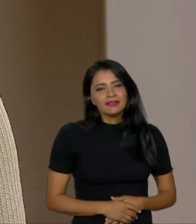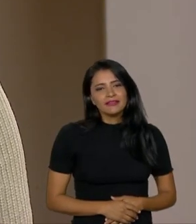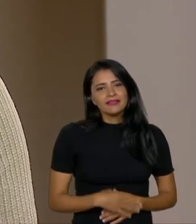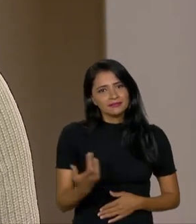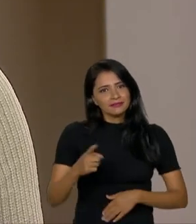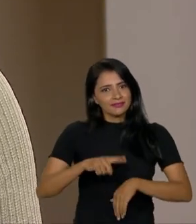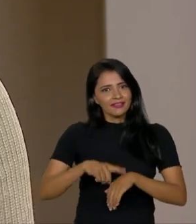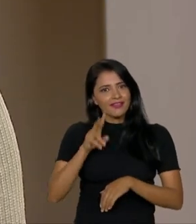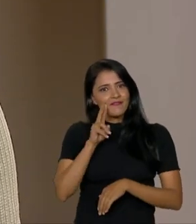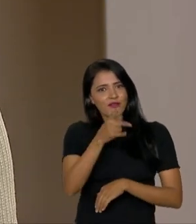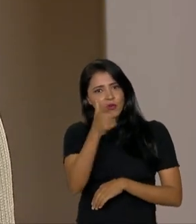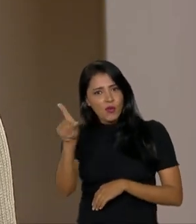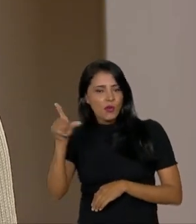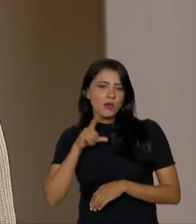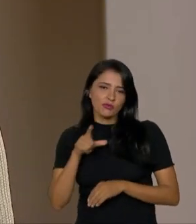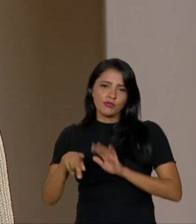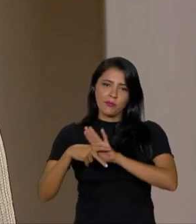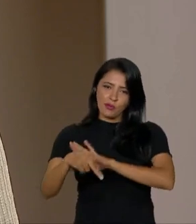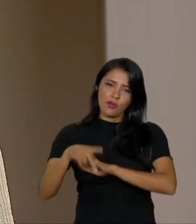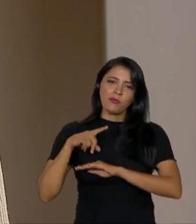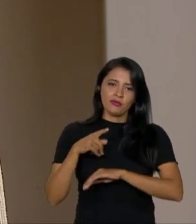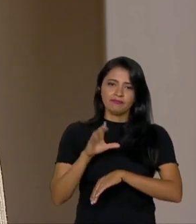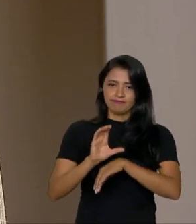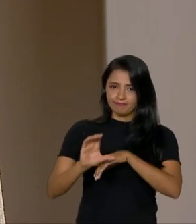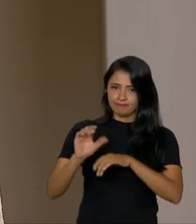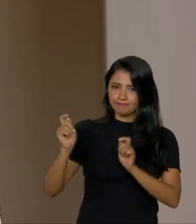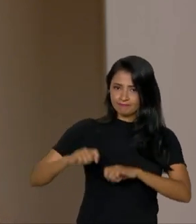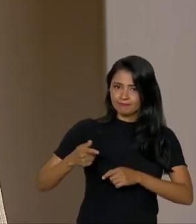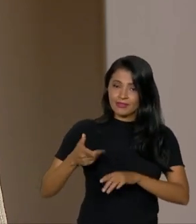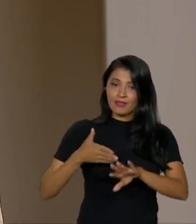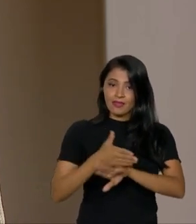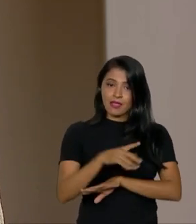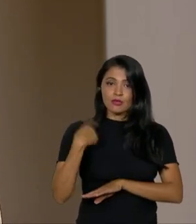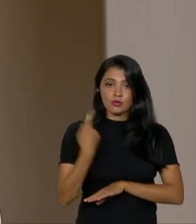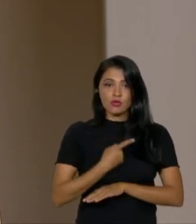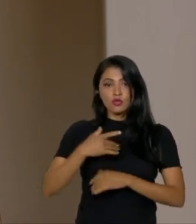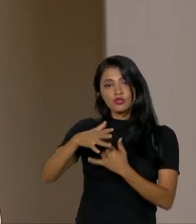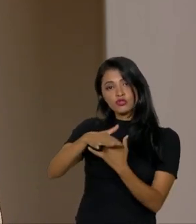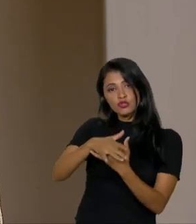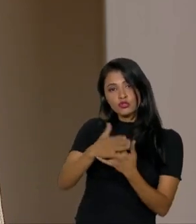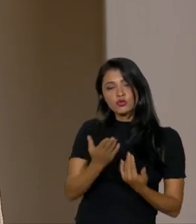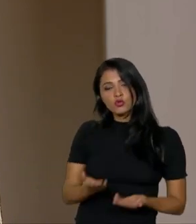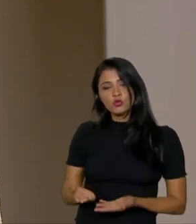Quer assistir outras edições do quadro Qualifica? Basta entrar lá no nosso YouTube,